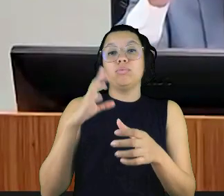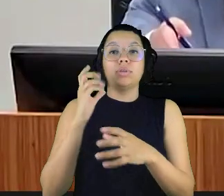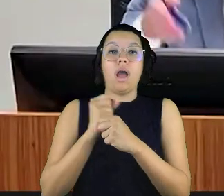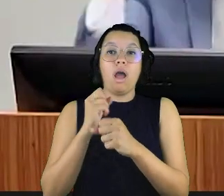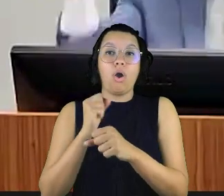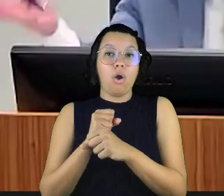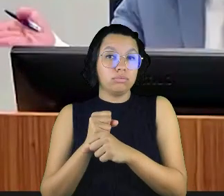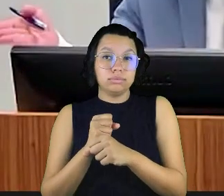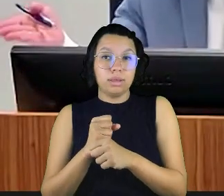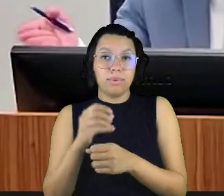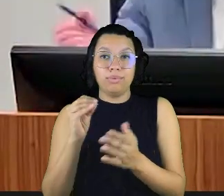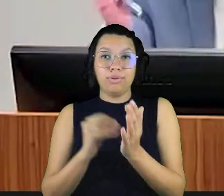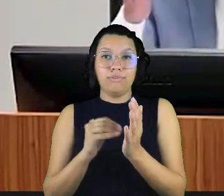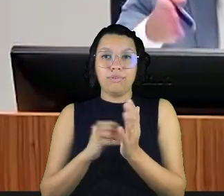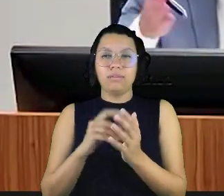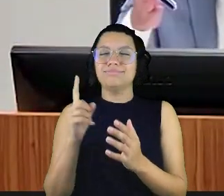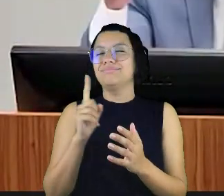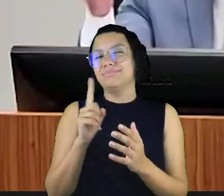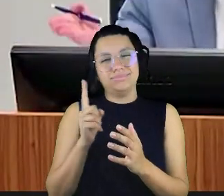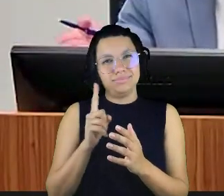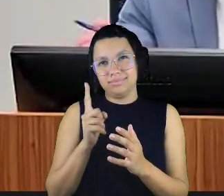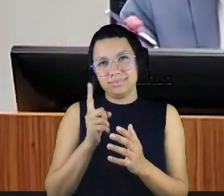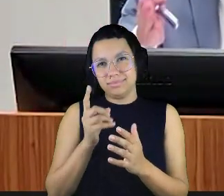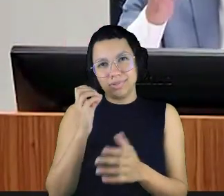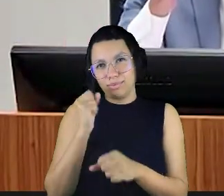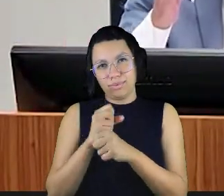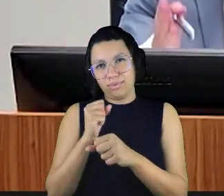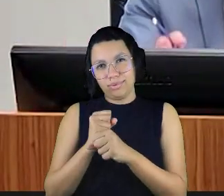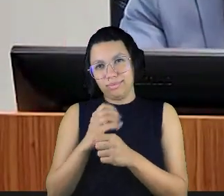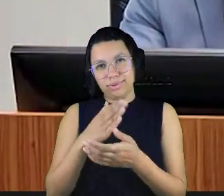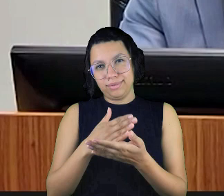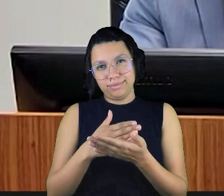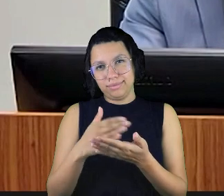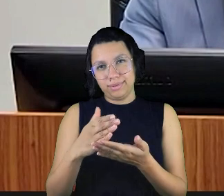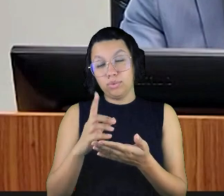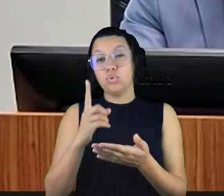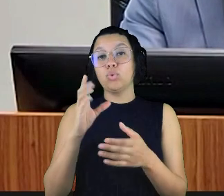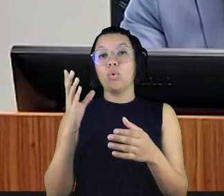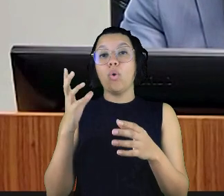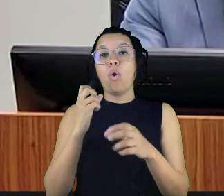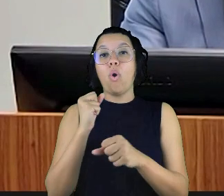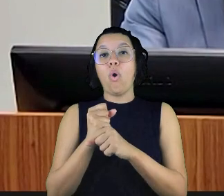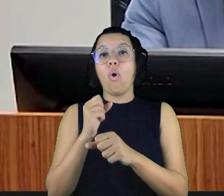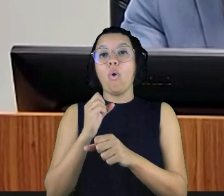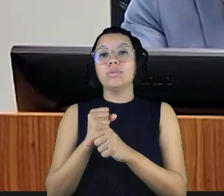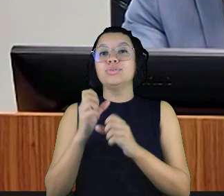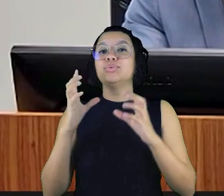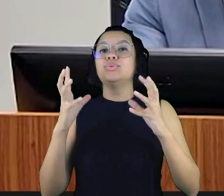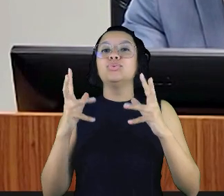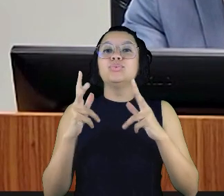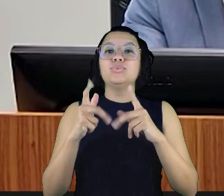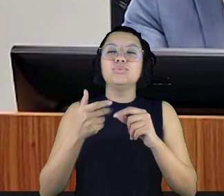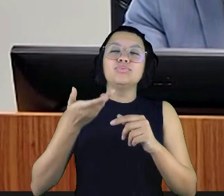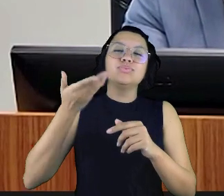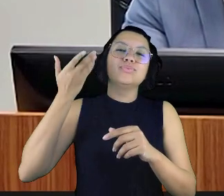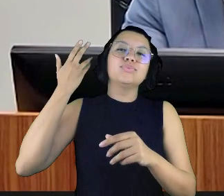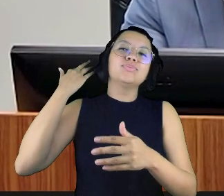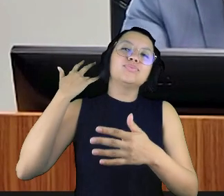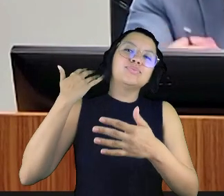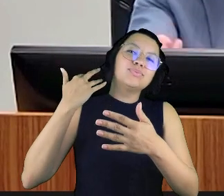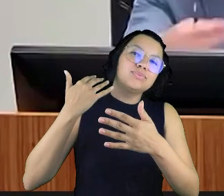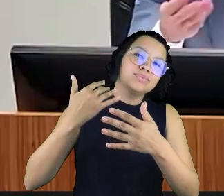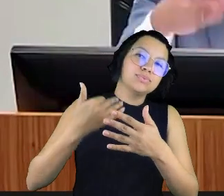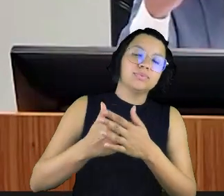Você começa a contar tudo de novo, é como se fosse interrupção, mas para não usar um vocábulo que tem um sentido